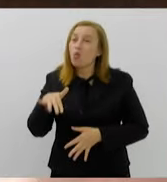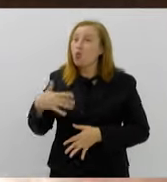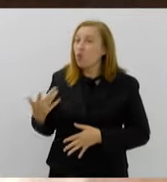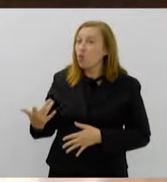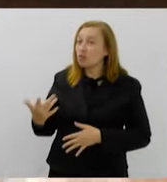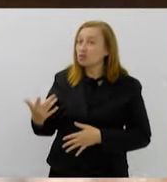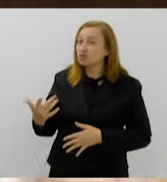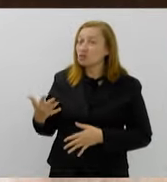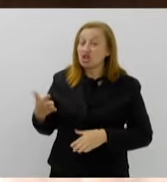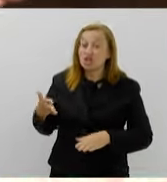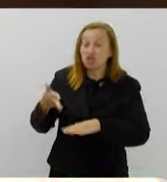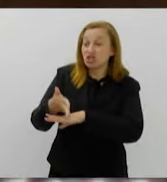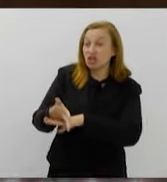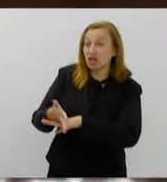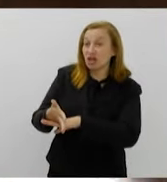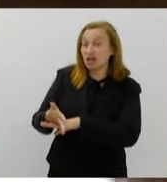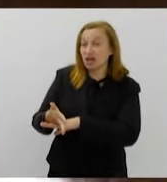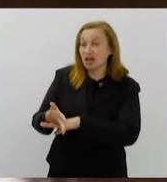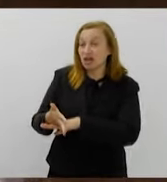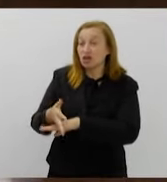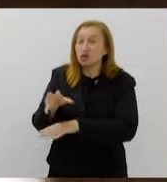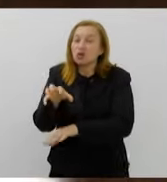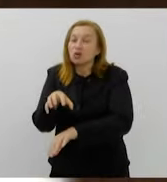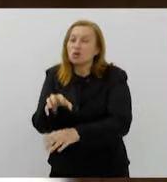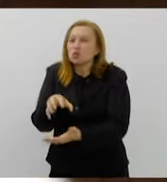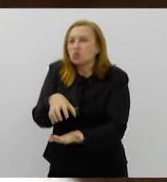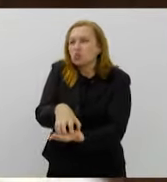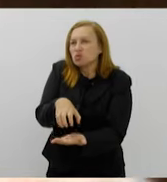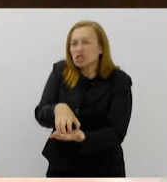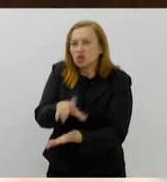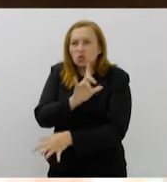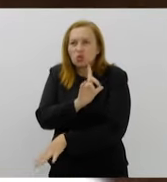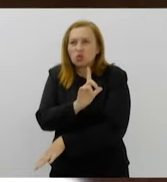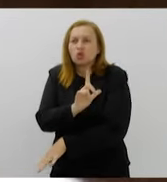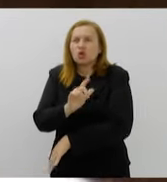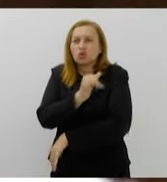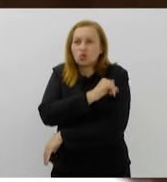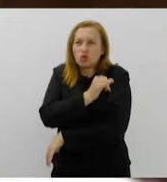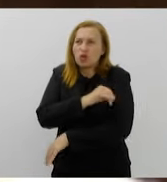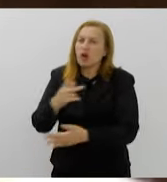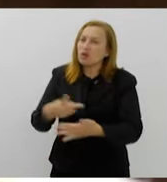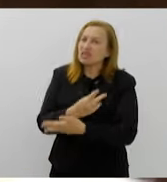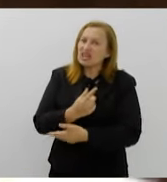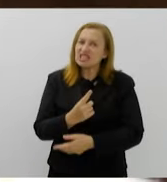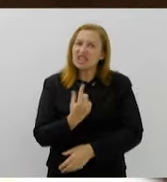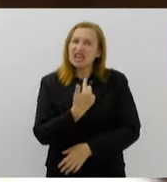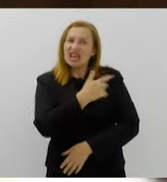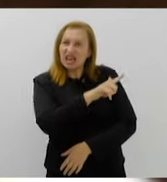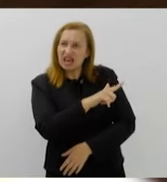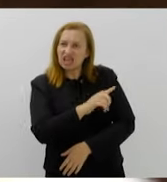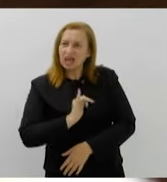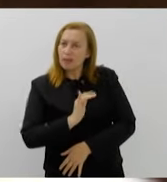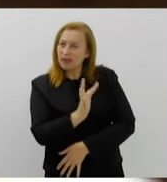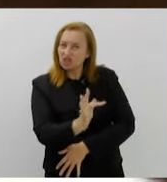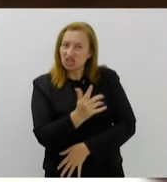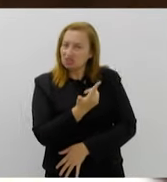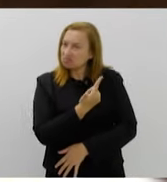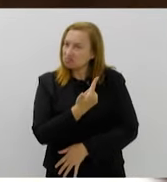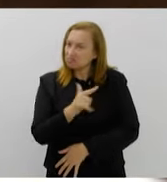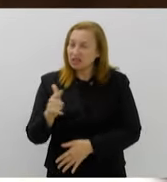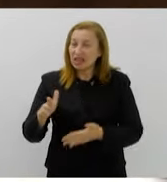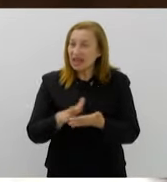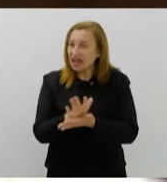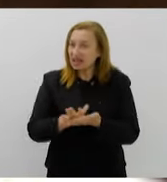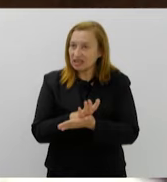pro centro acontece mas lá não acontece fui na PRF fica as câmeras fica a car a cargo da